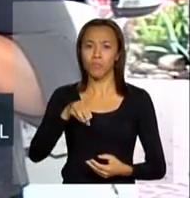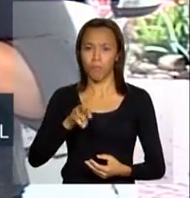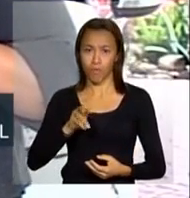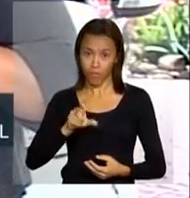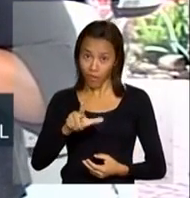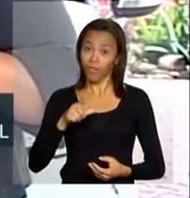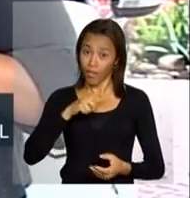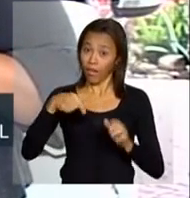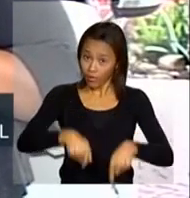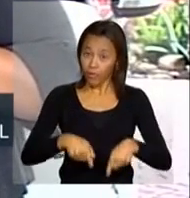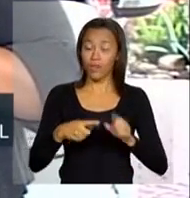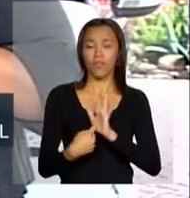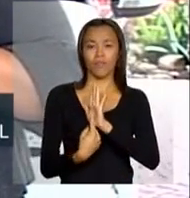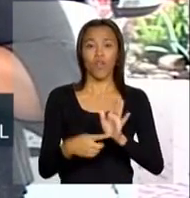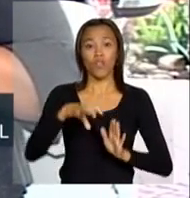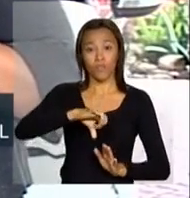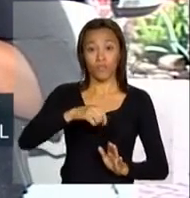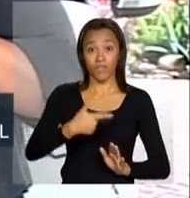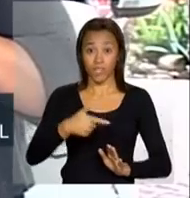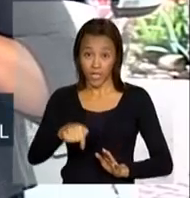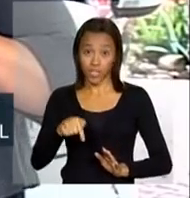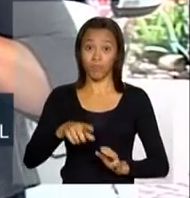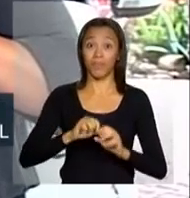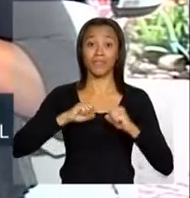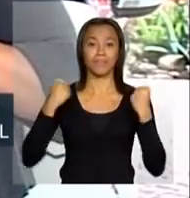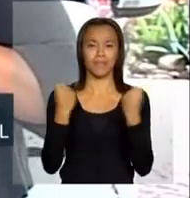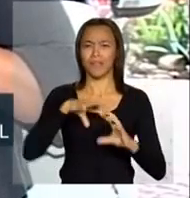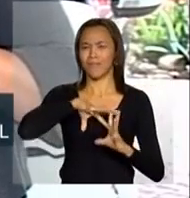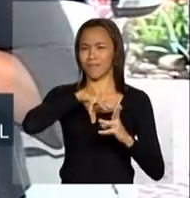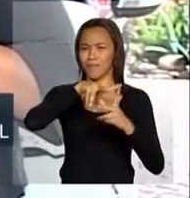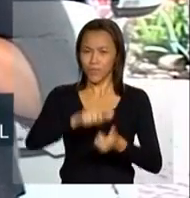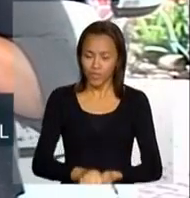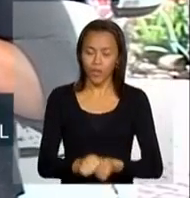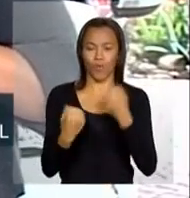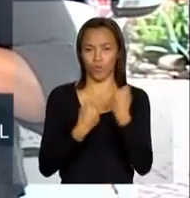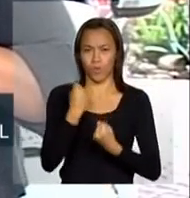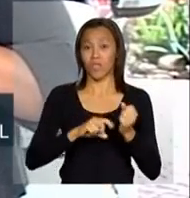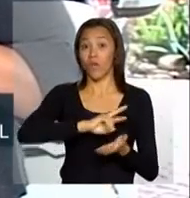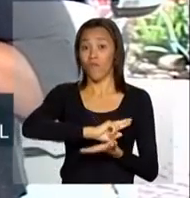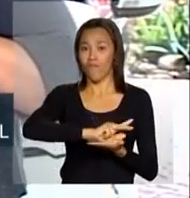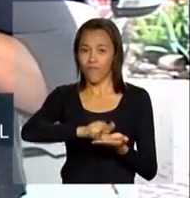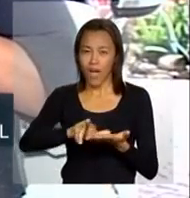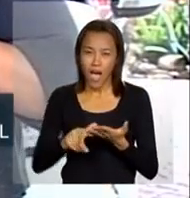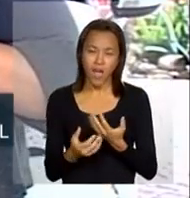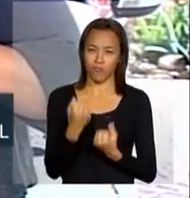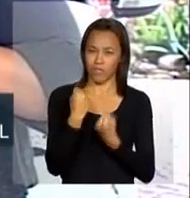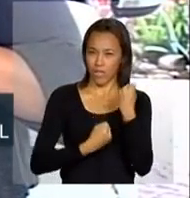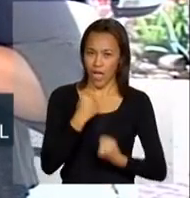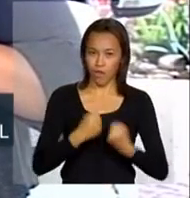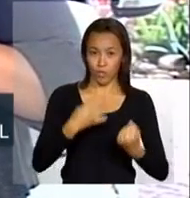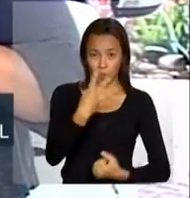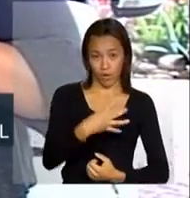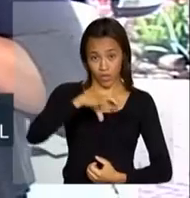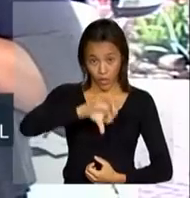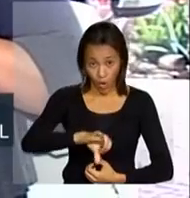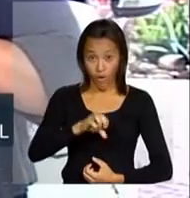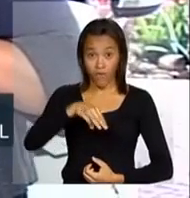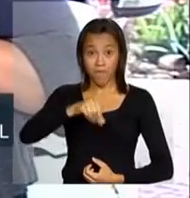na 27ª edição do Salão Internacional do Automóvel de São Paulo. São 500 carros de 49 marcas